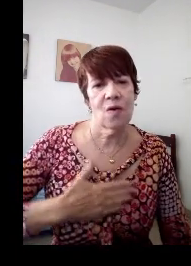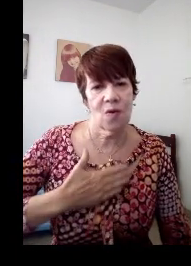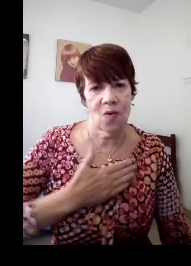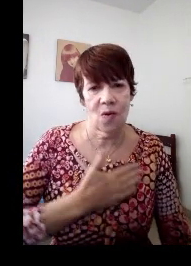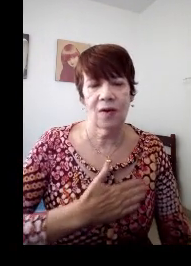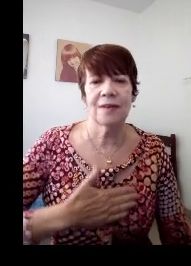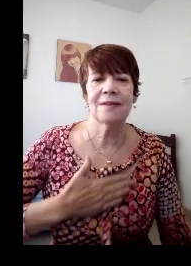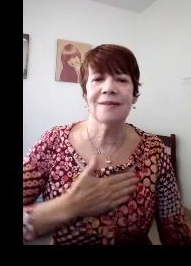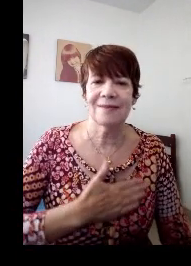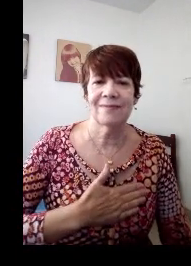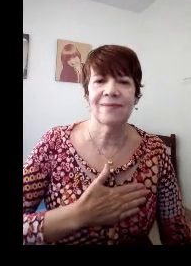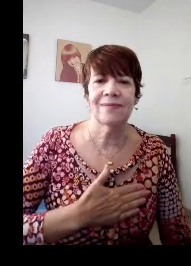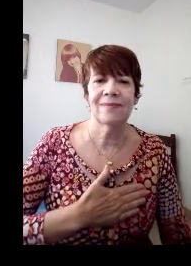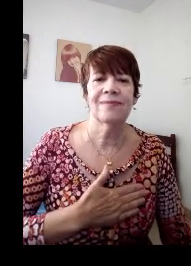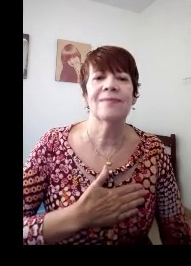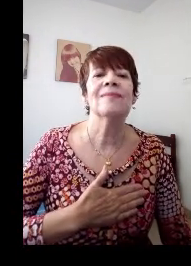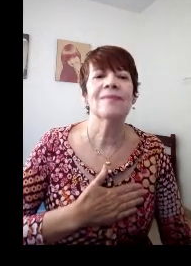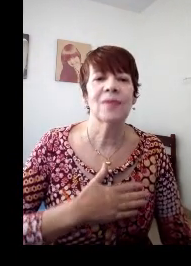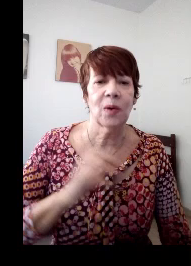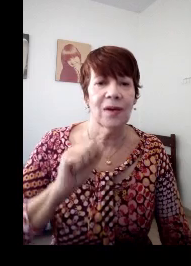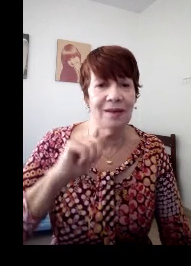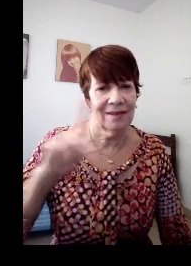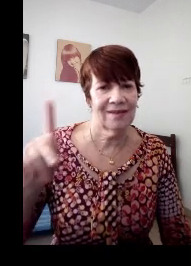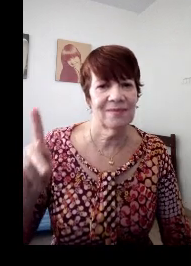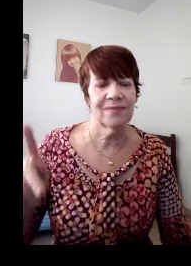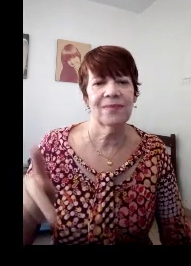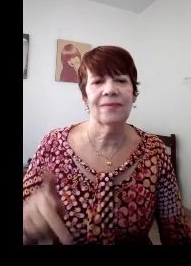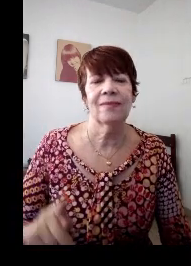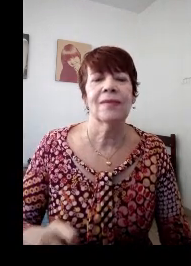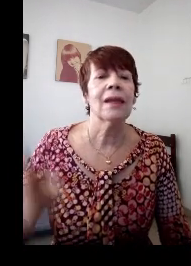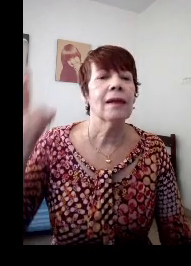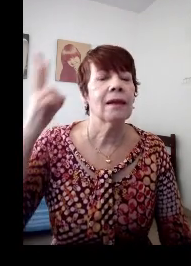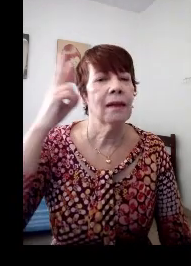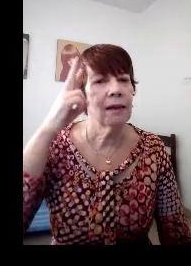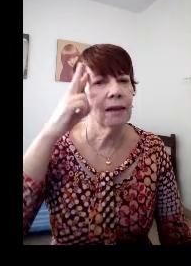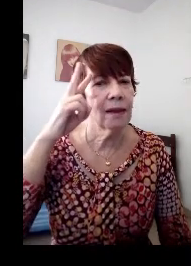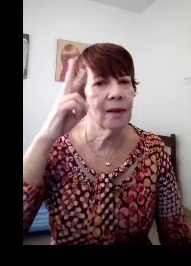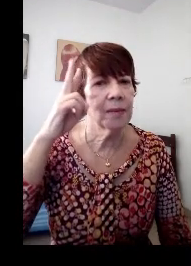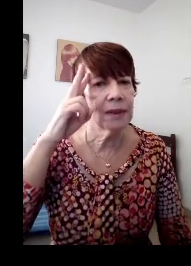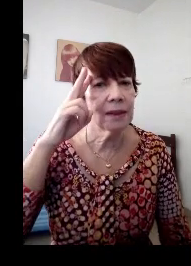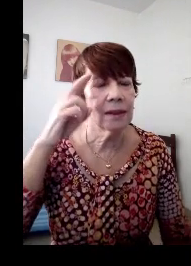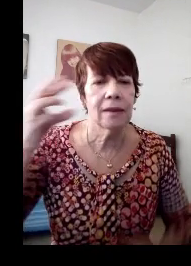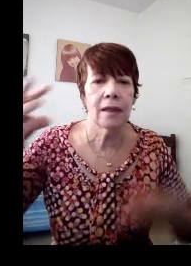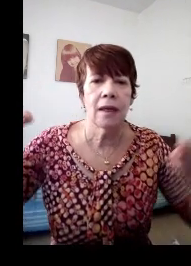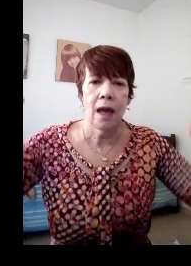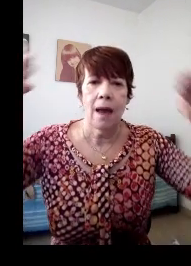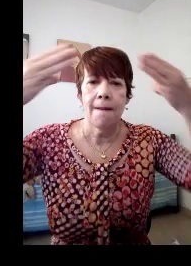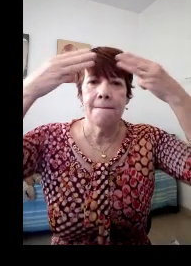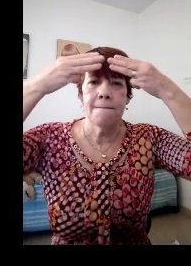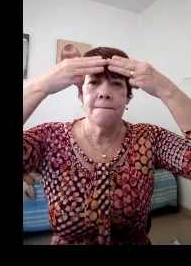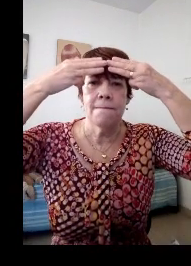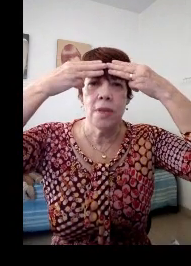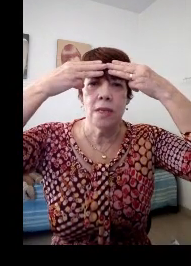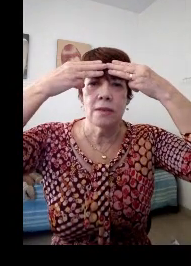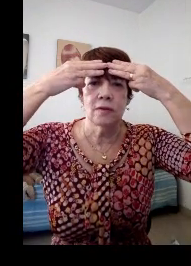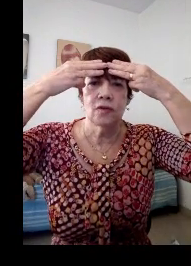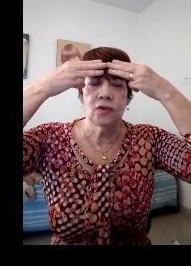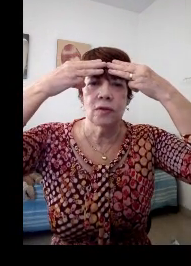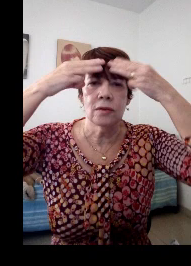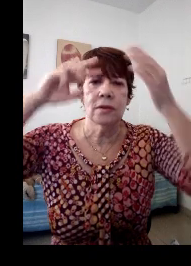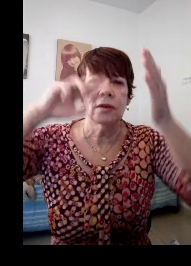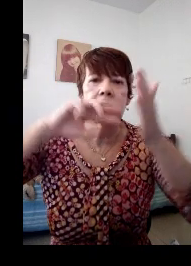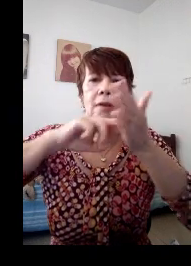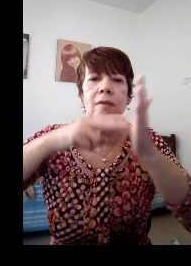são essas coisas que nos levam a pecar, né? Então, lembre-se de que a mente é